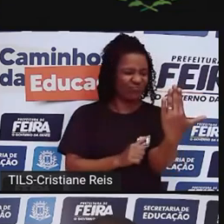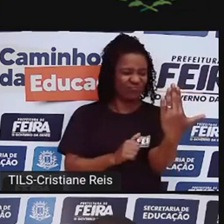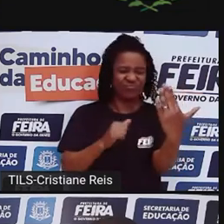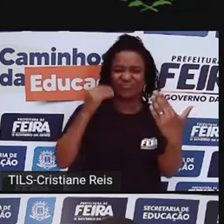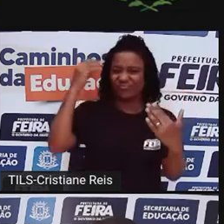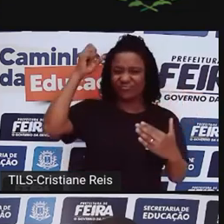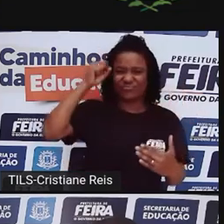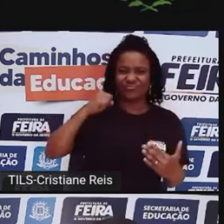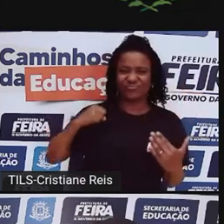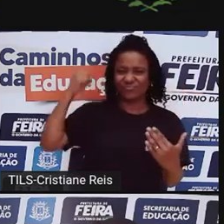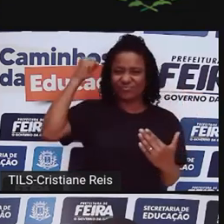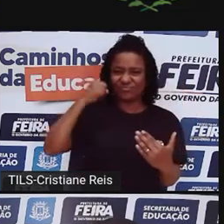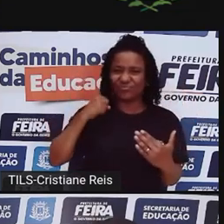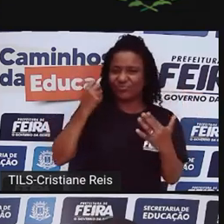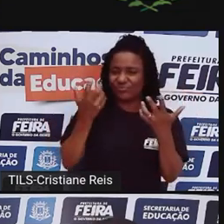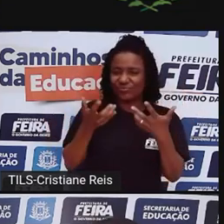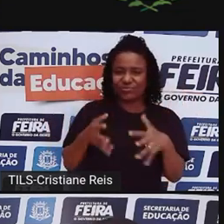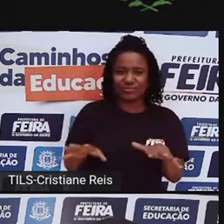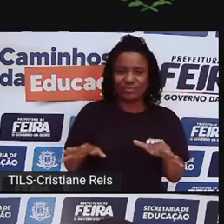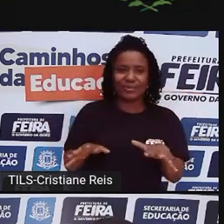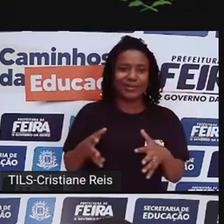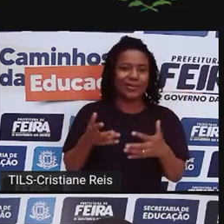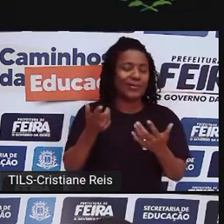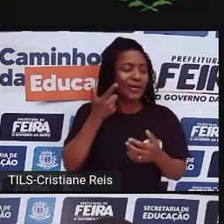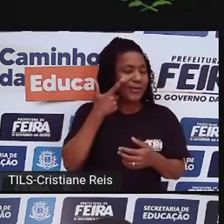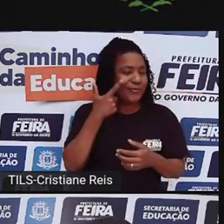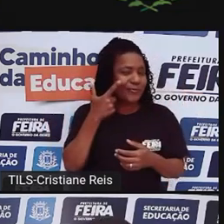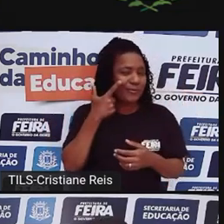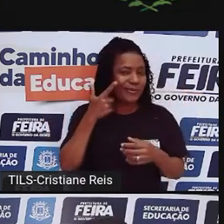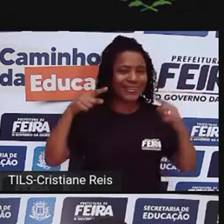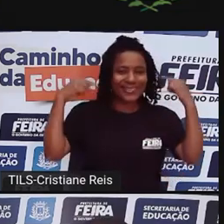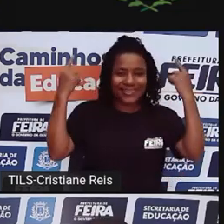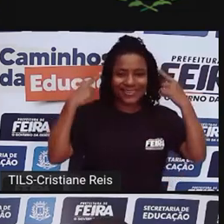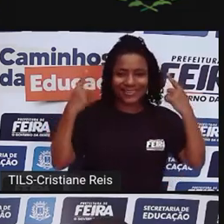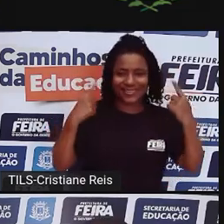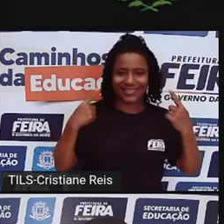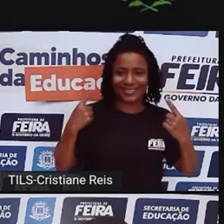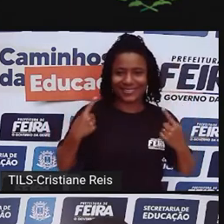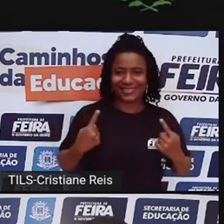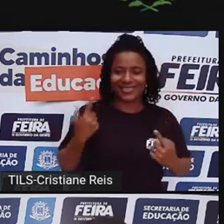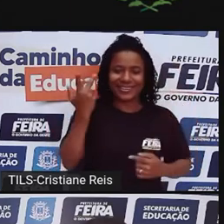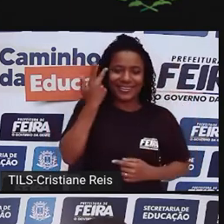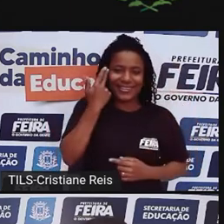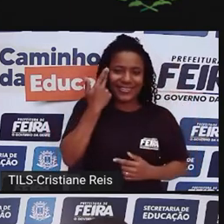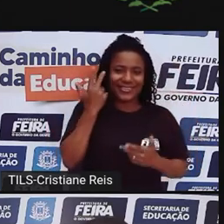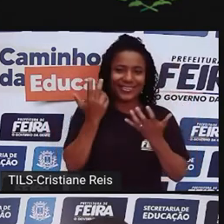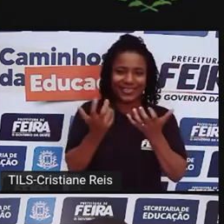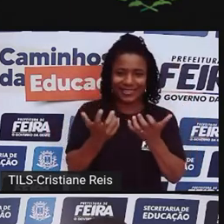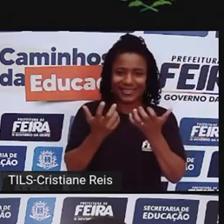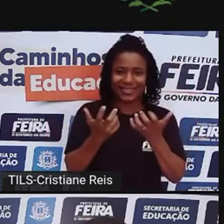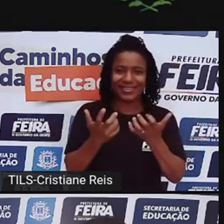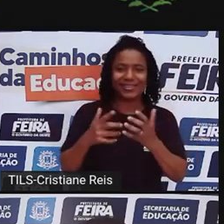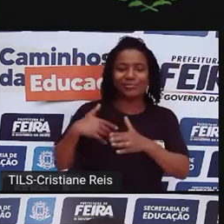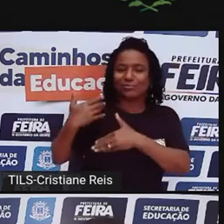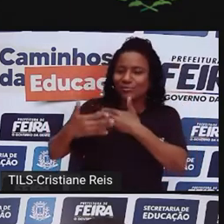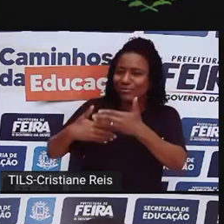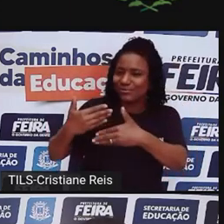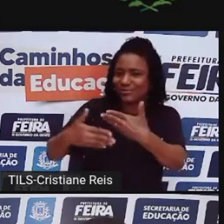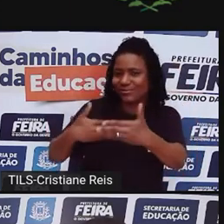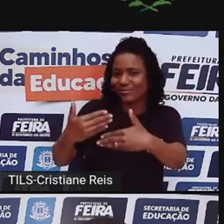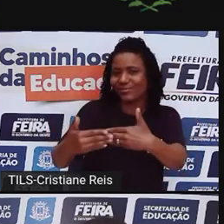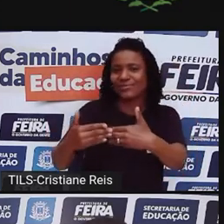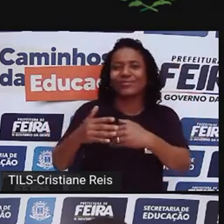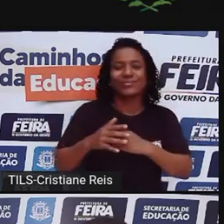isso. Poxa, eu quero me ver de outra forma. Eu quero ver meu cabelo natural. Então, é um processo que às vezes é